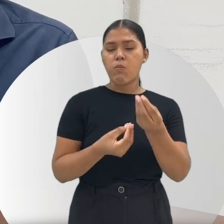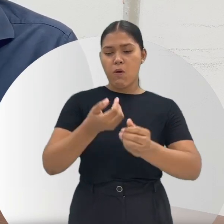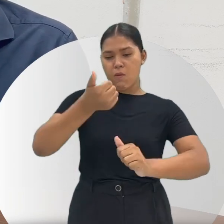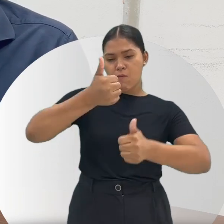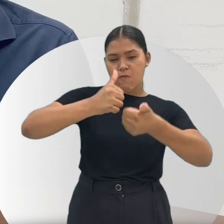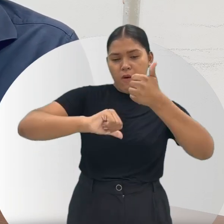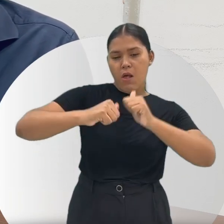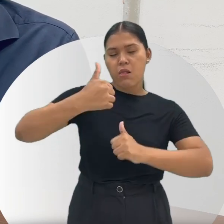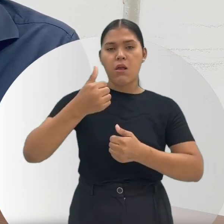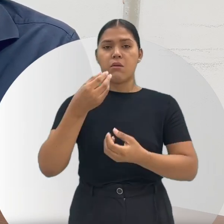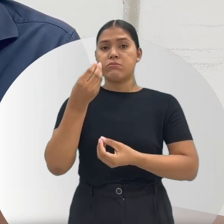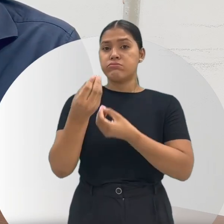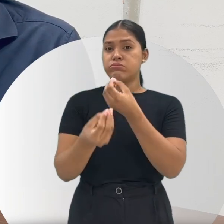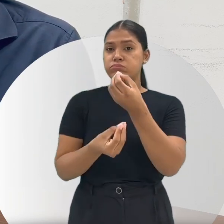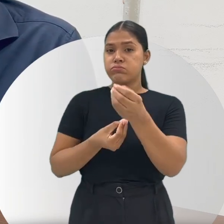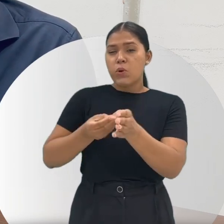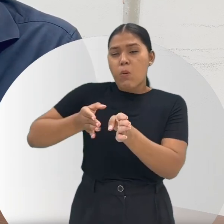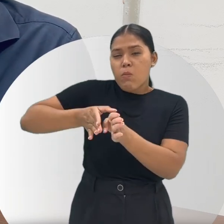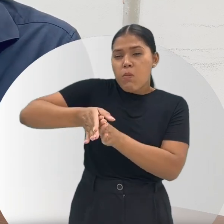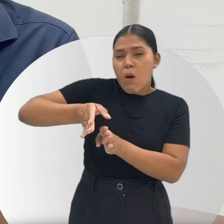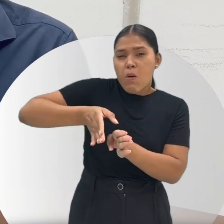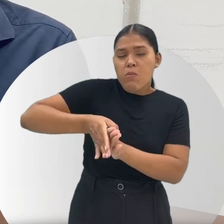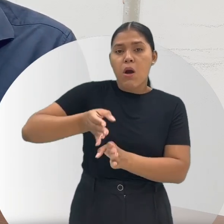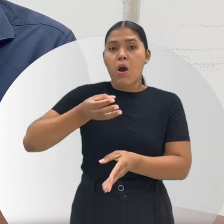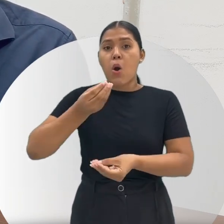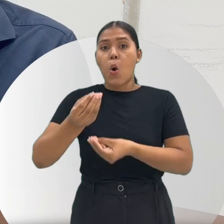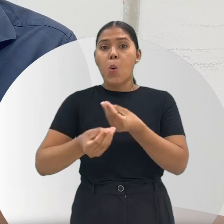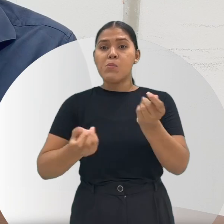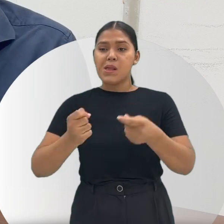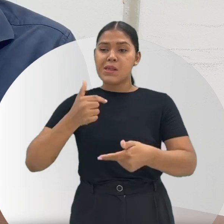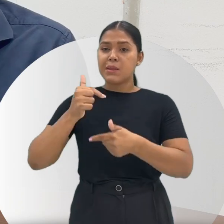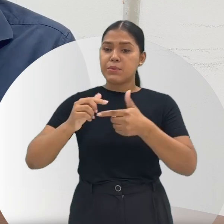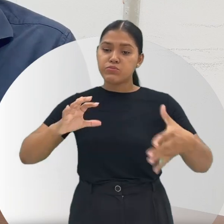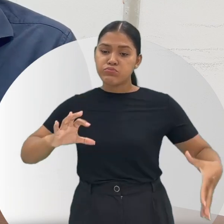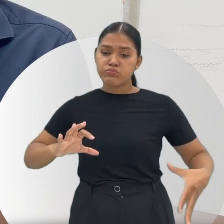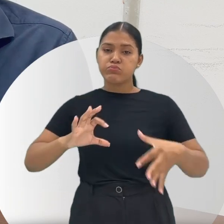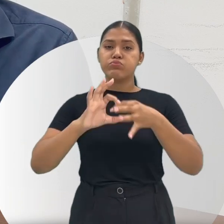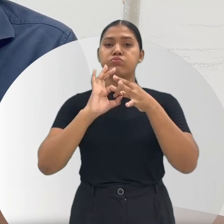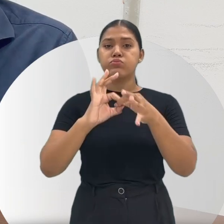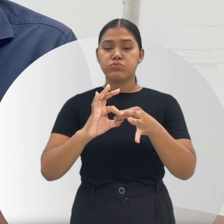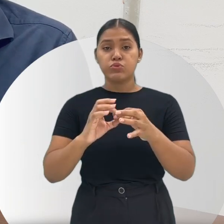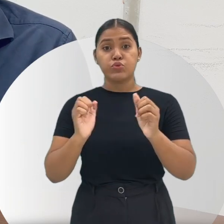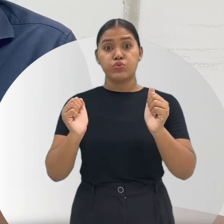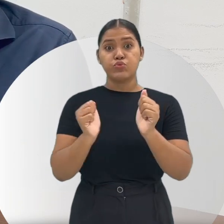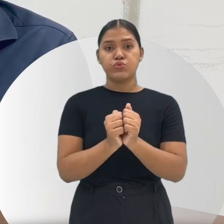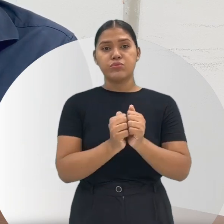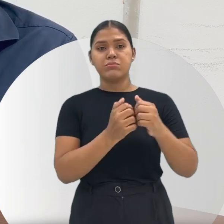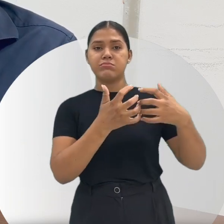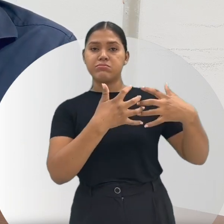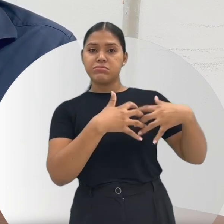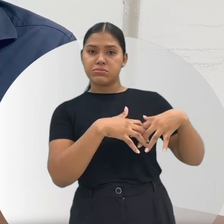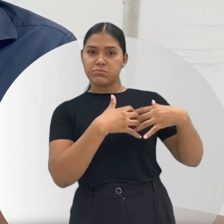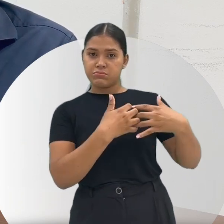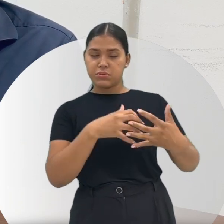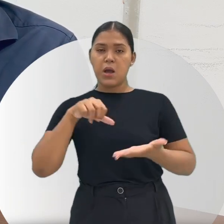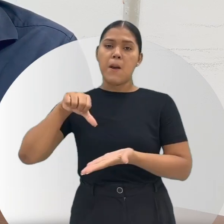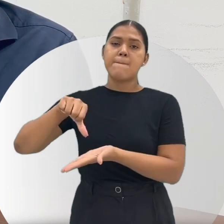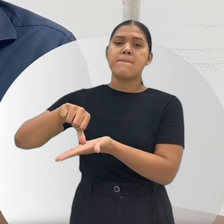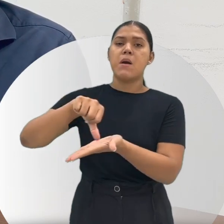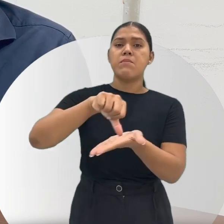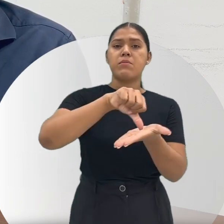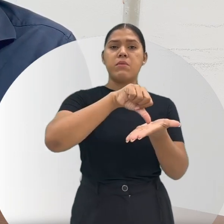o orientar, o cuidar e trabalhar em conjunto com as unidades, fazer com que o ensino, de fato, tenha êxito, de fato, seja